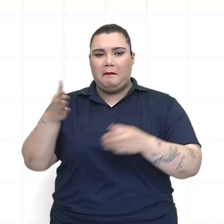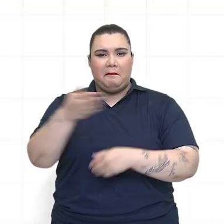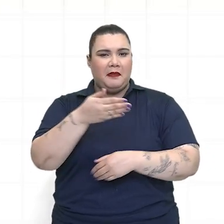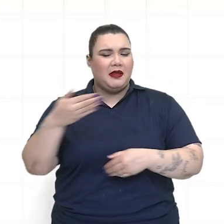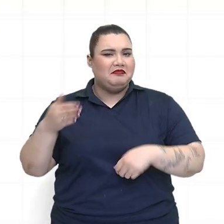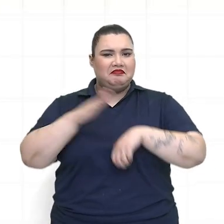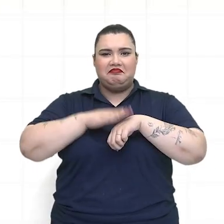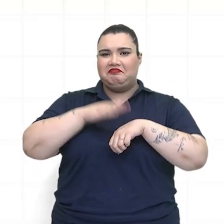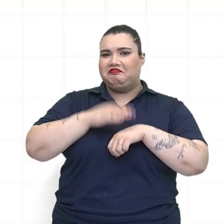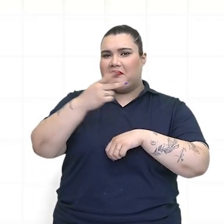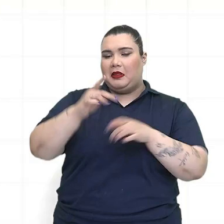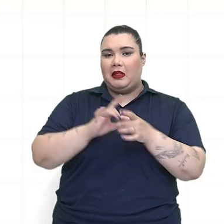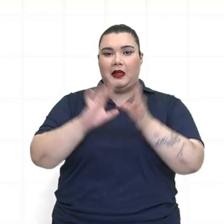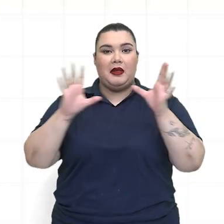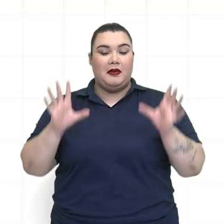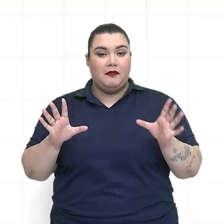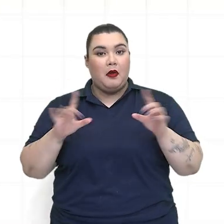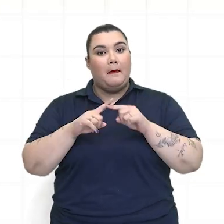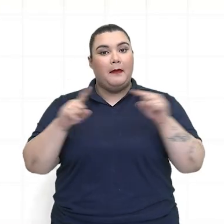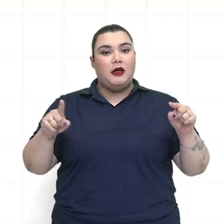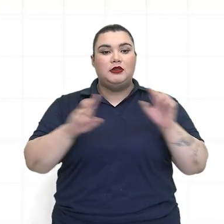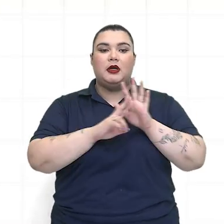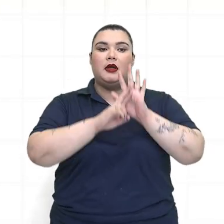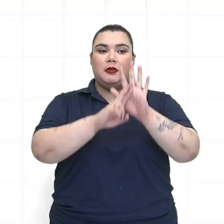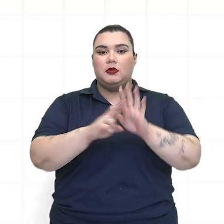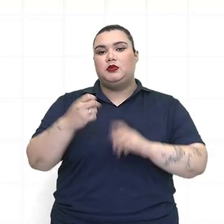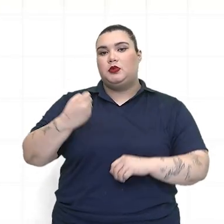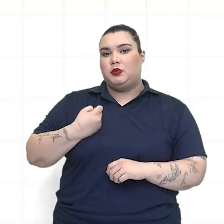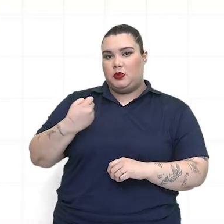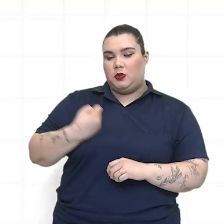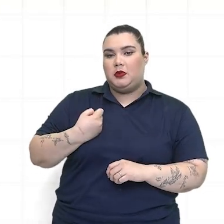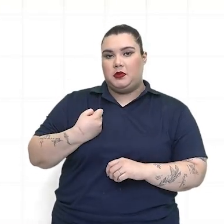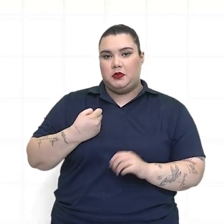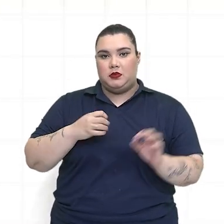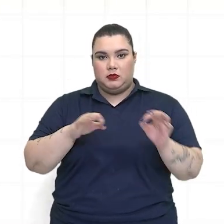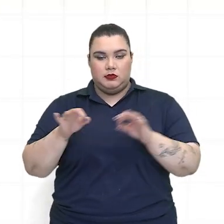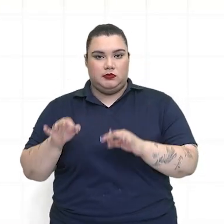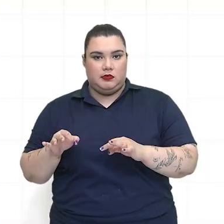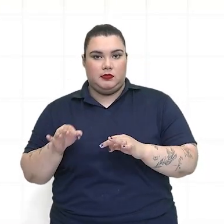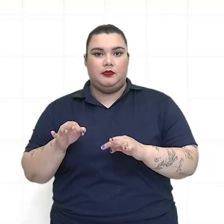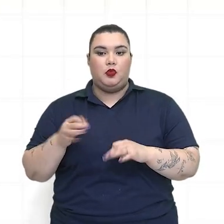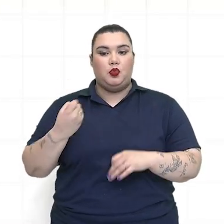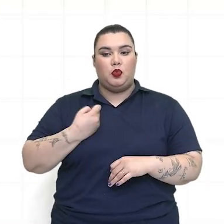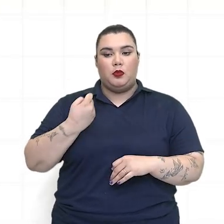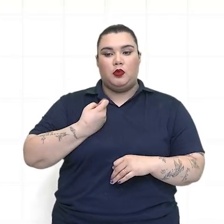peixinho, o que você imaginar, mas está representando um valor desconhecido. Ok.